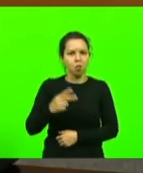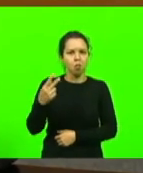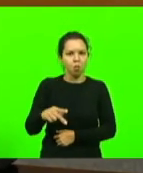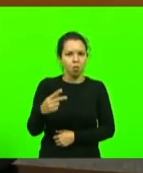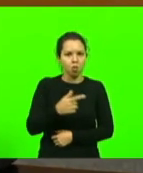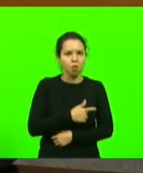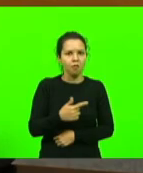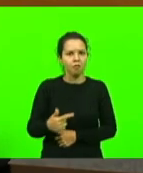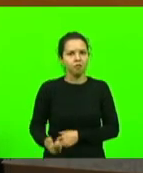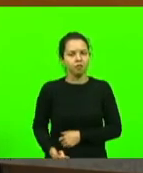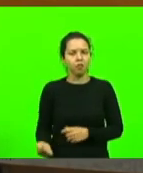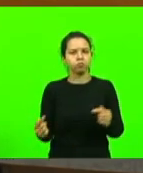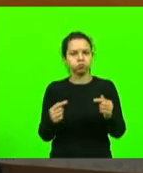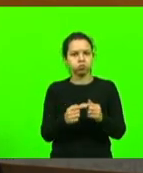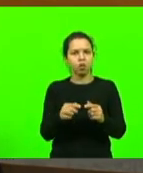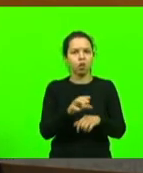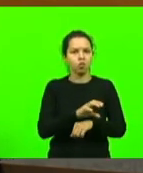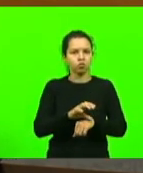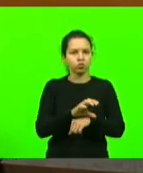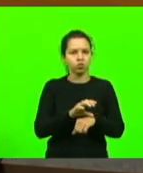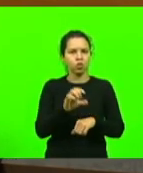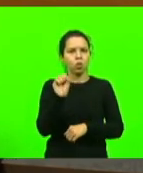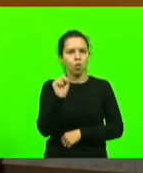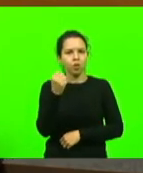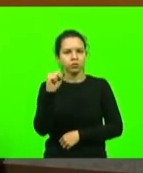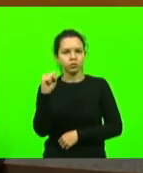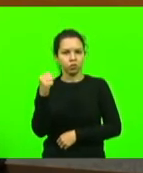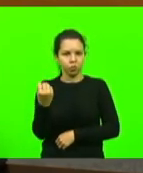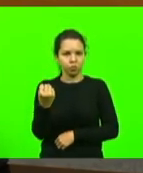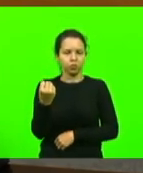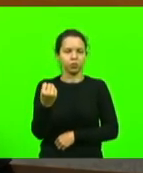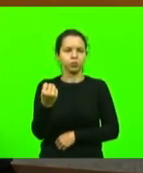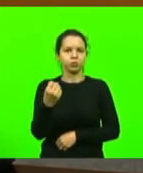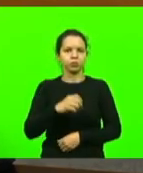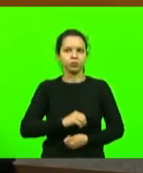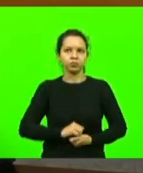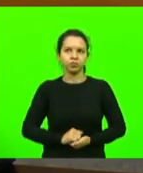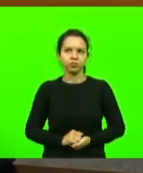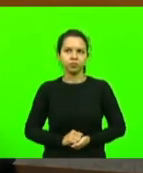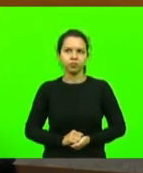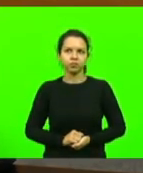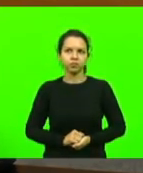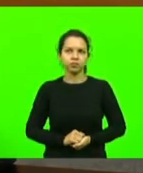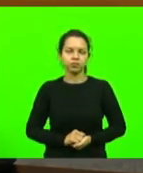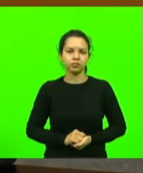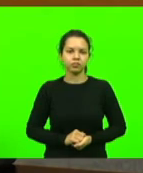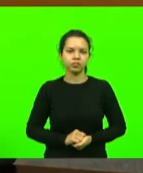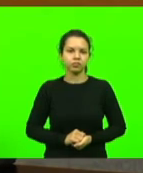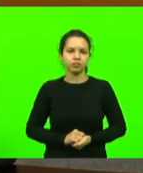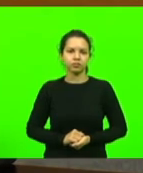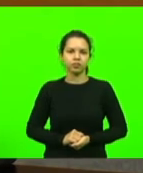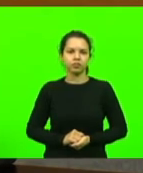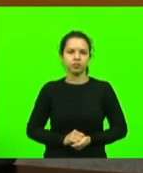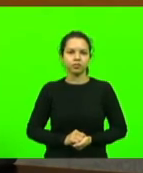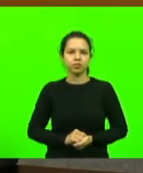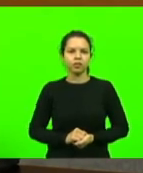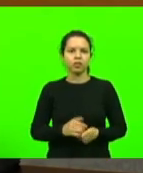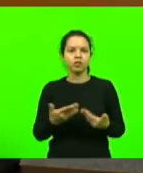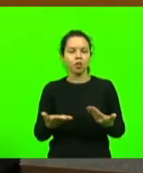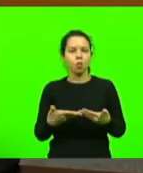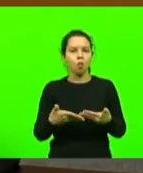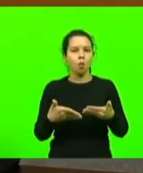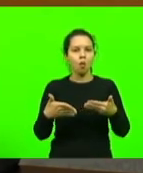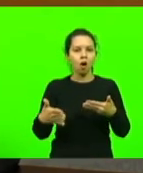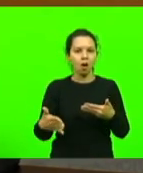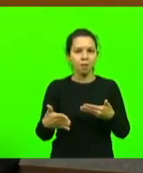88 falado aqui pelo geral e portanto Cia eu abri com a